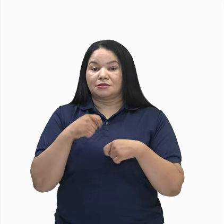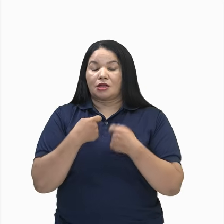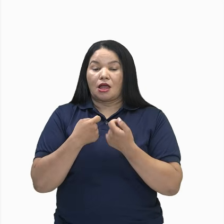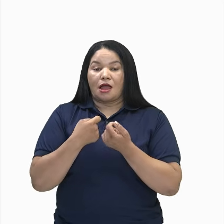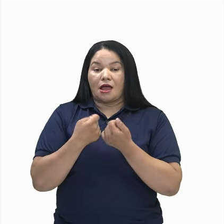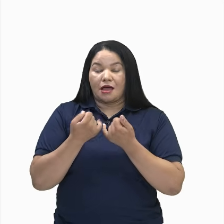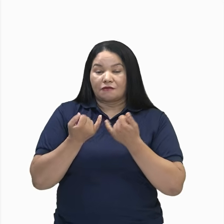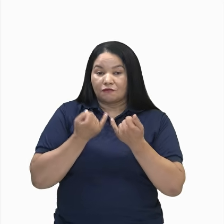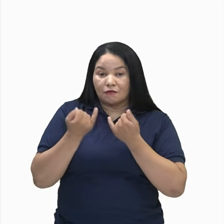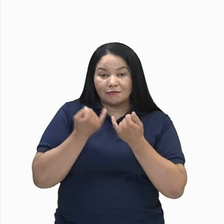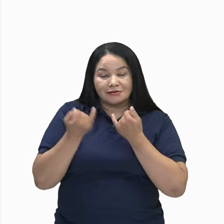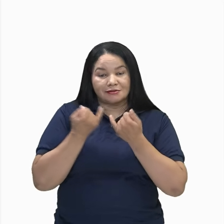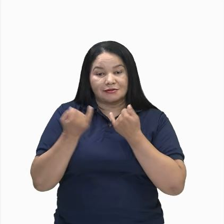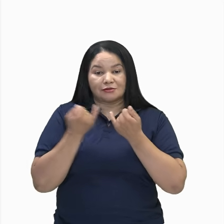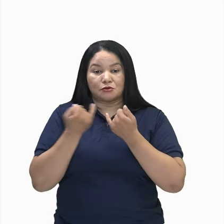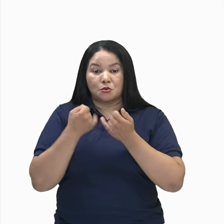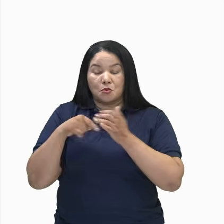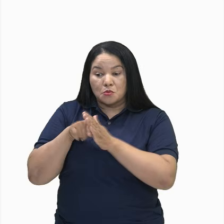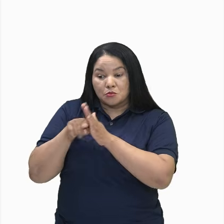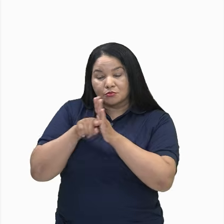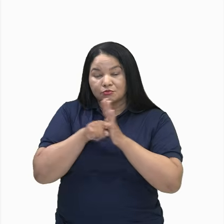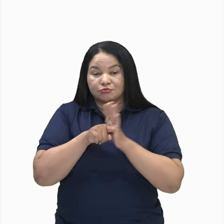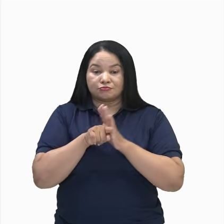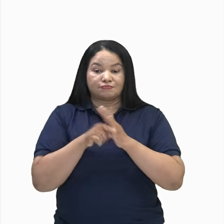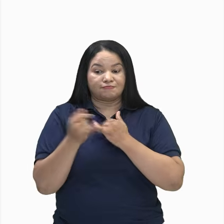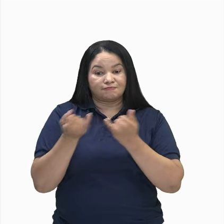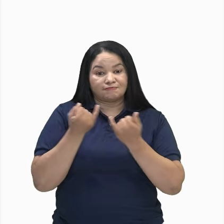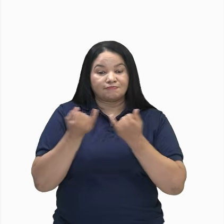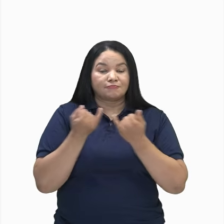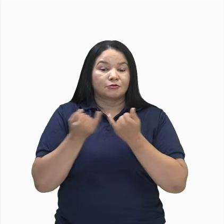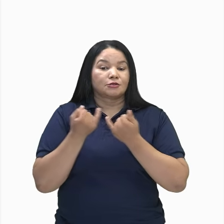busque informações, dados,